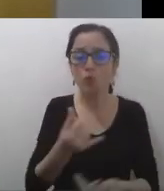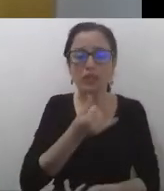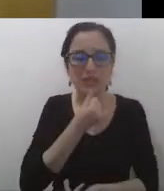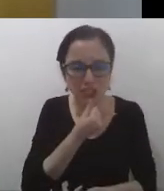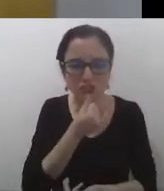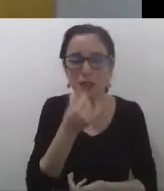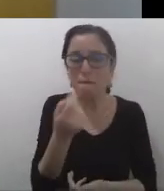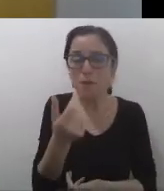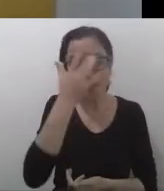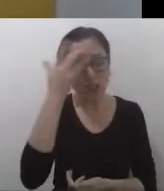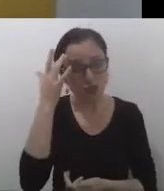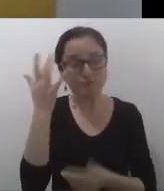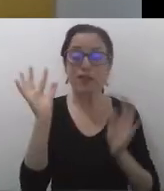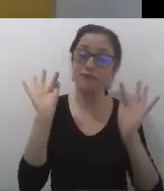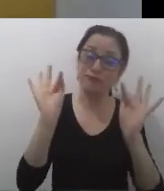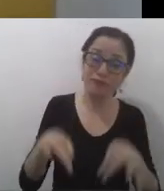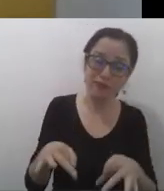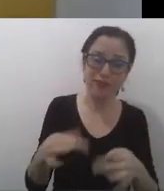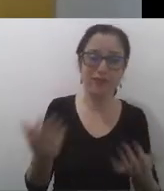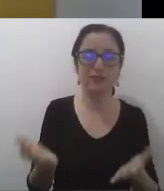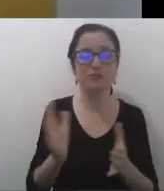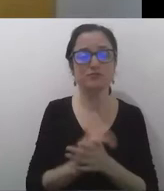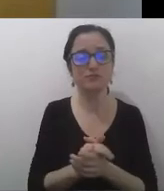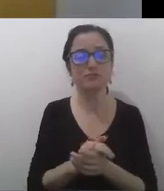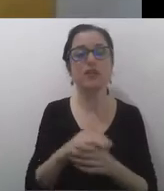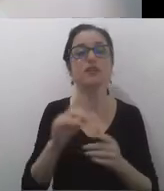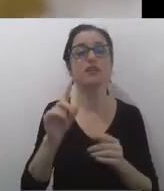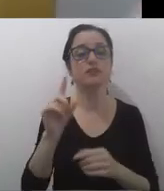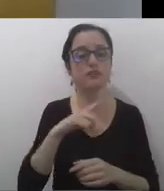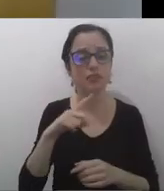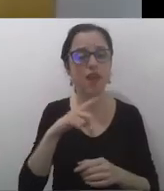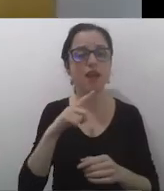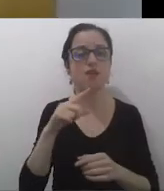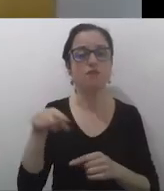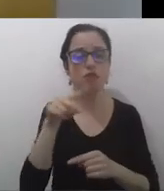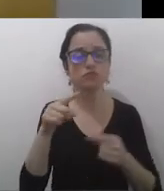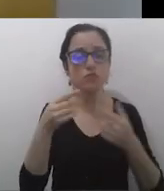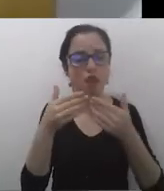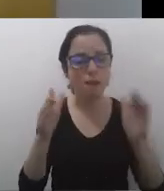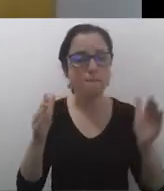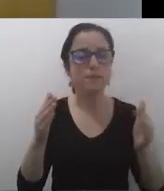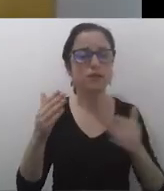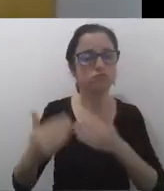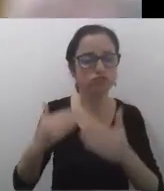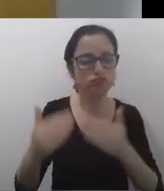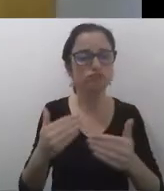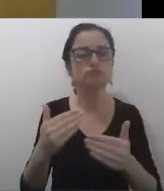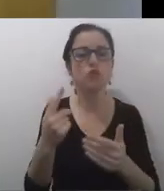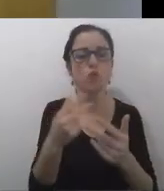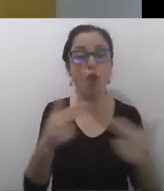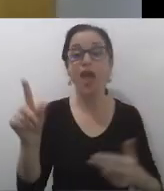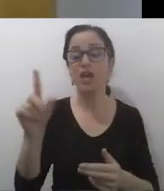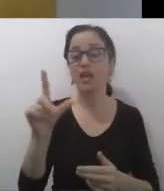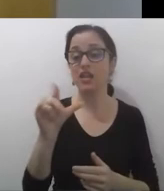coisa melancólica, havia pouca gente no fim, etc., né? Depois você tem a abertura da sequência, que foi uma coisa